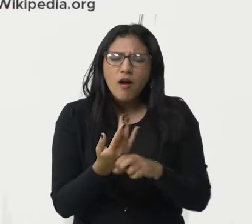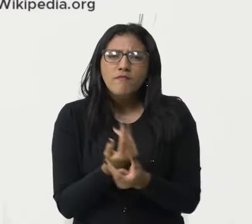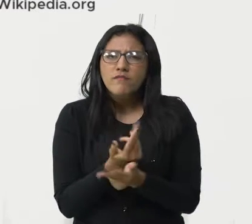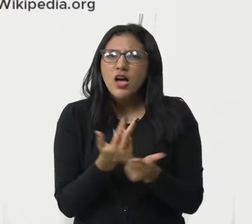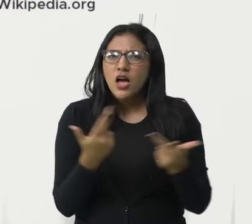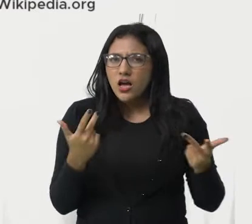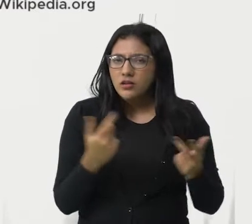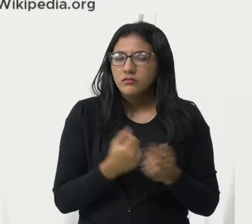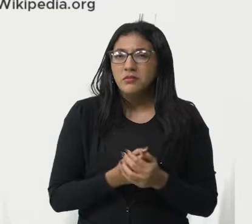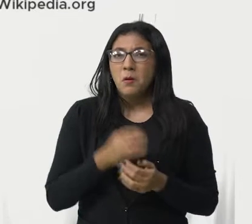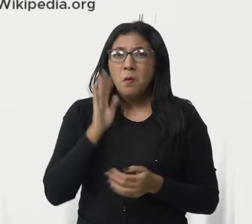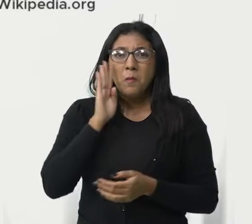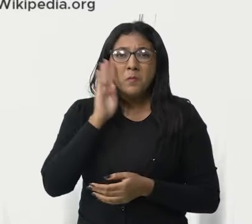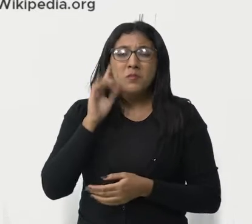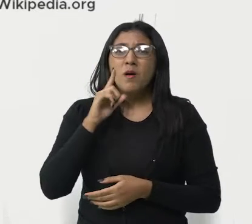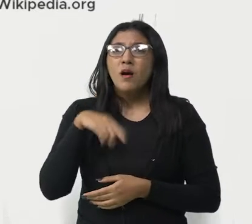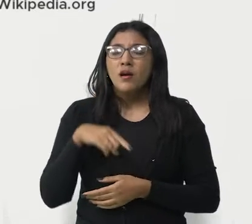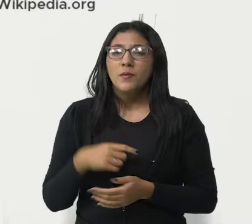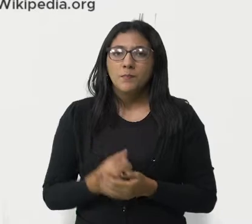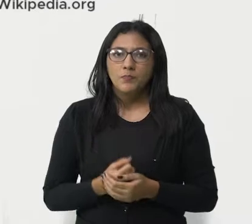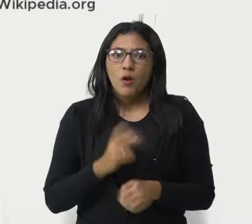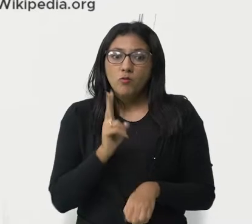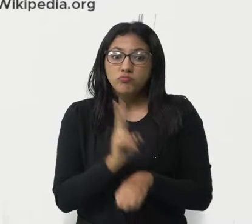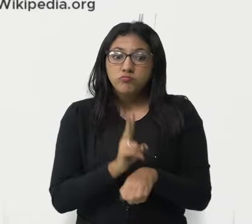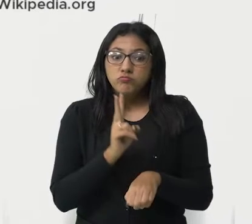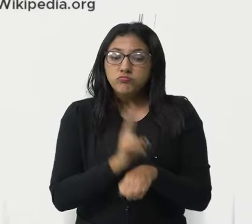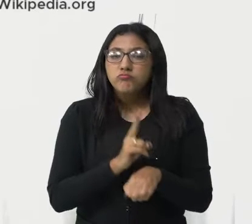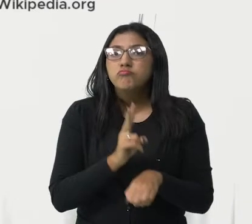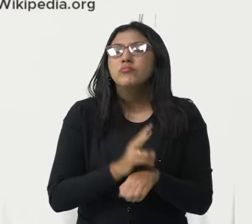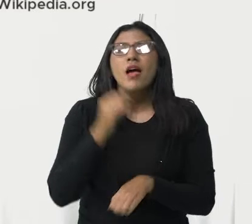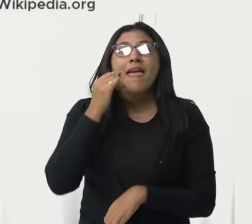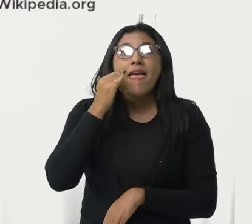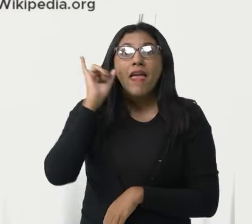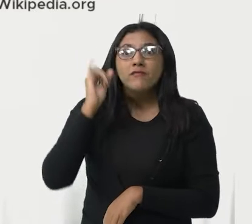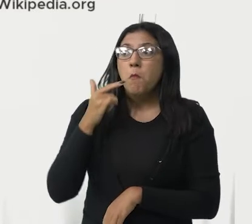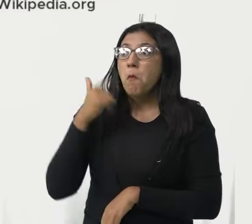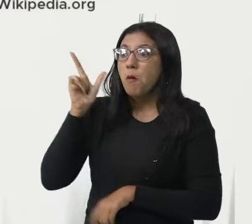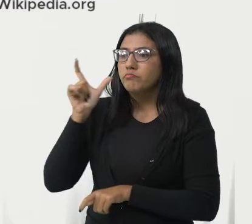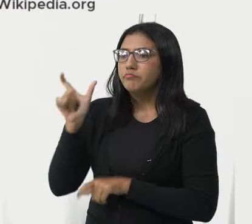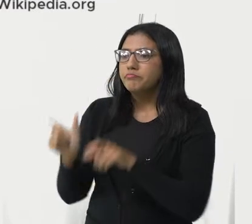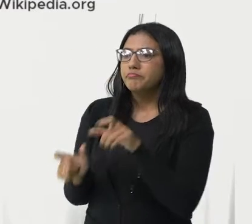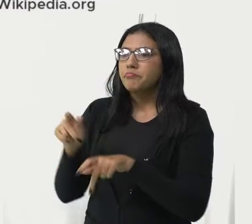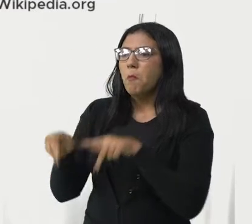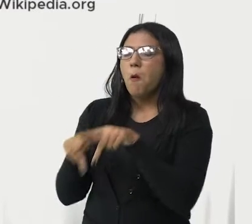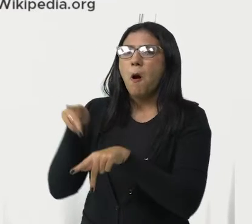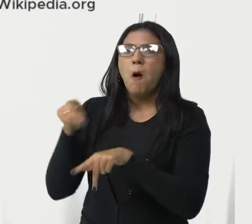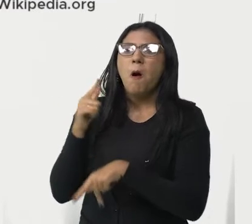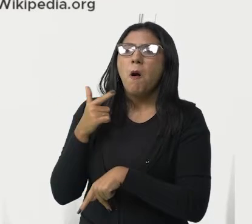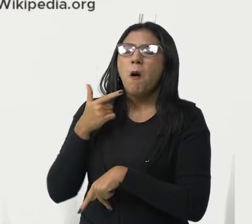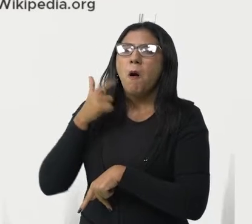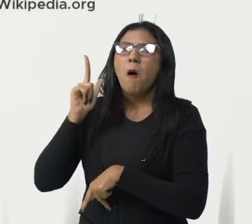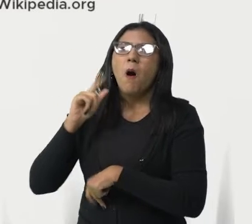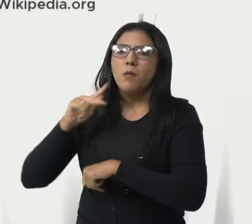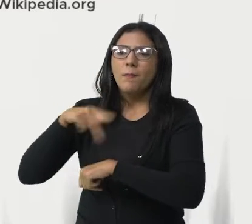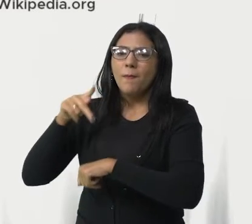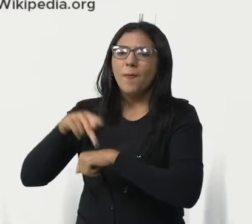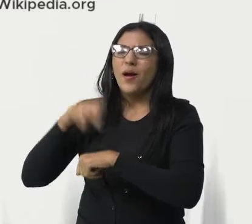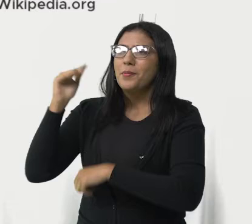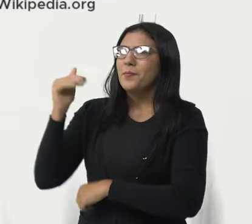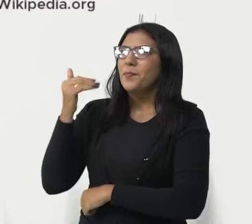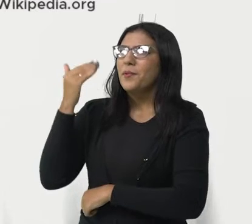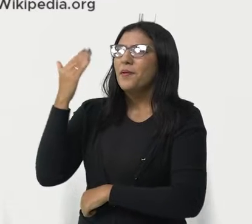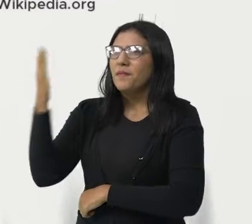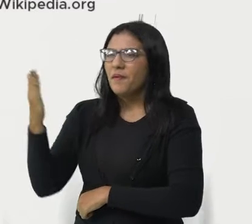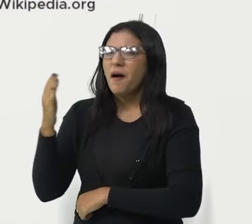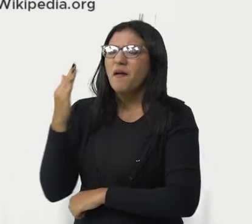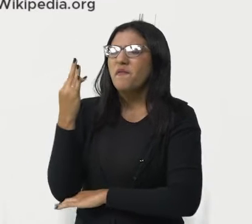ser de protegê-las da invasão de outros povos, né? Principalmente os holandeses, os